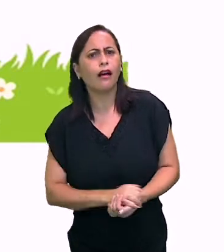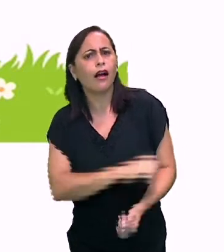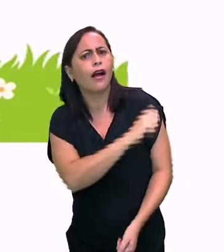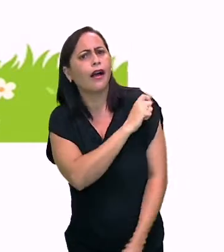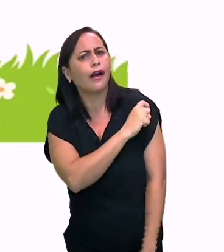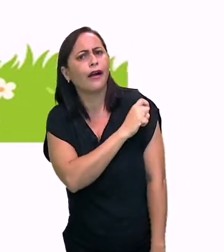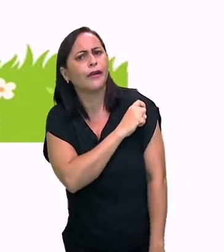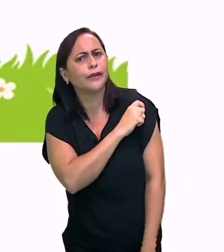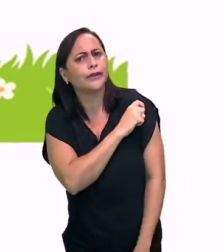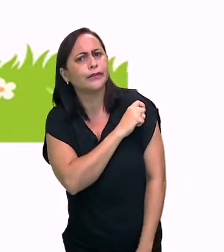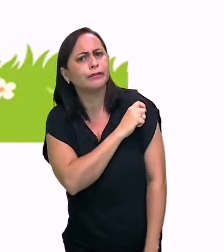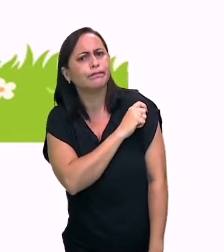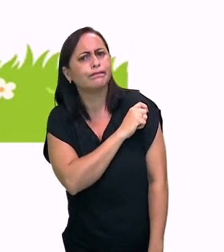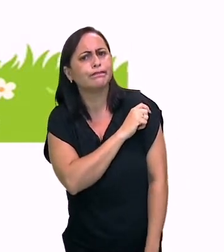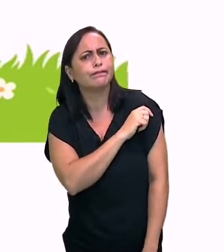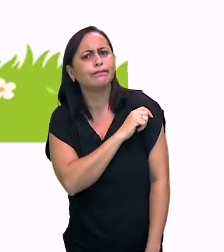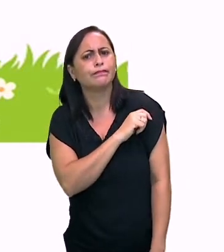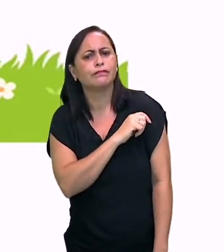aluno,